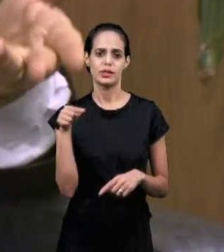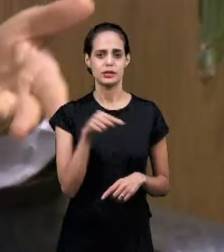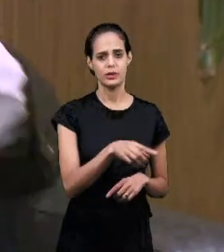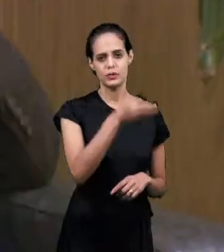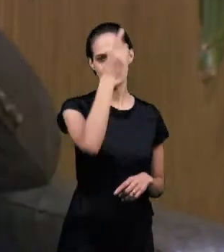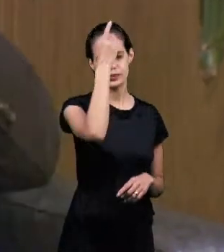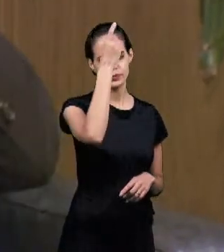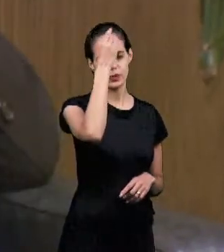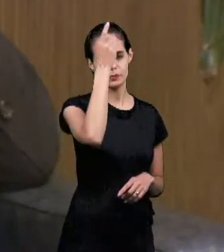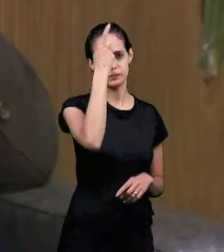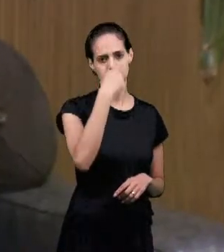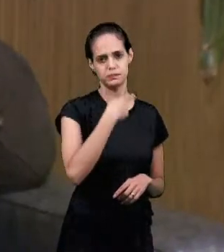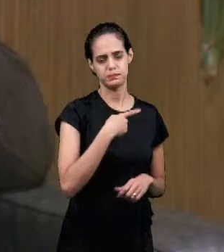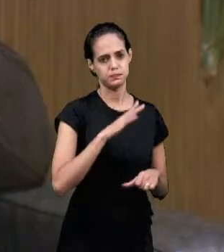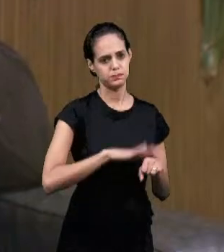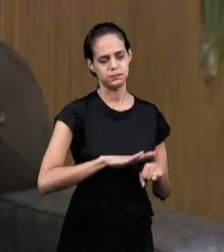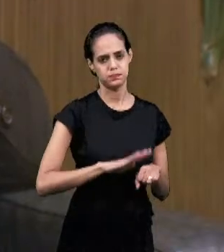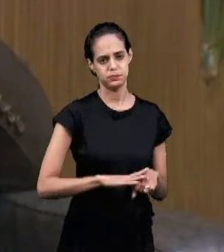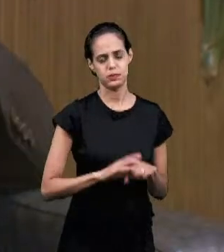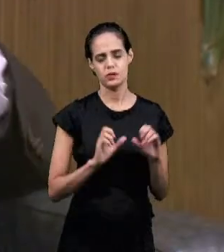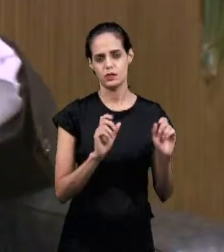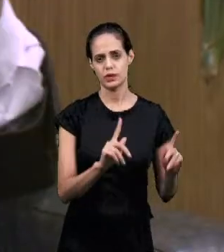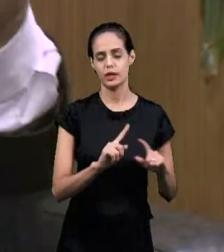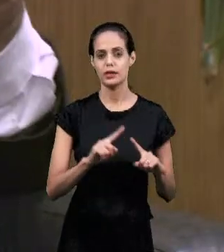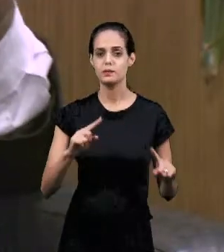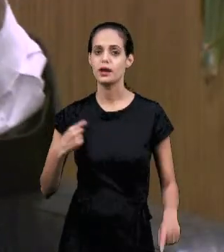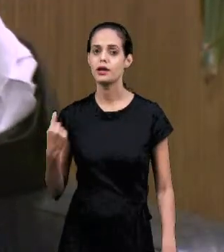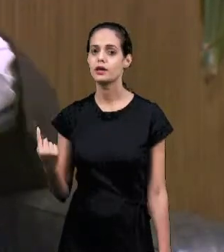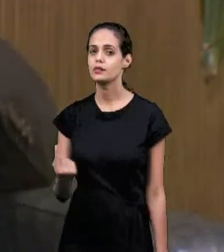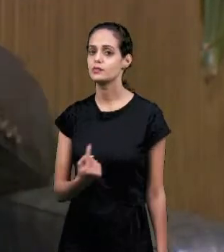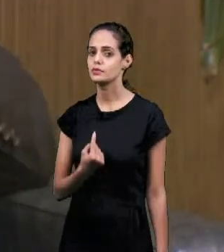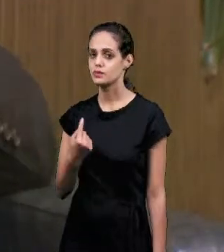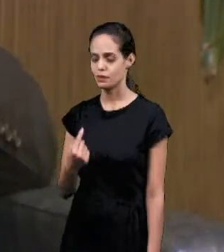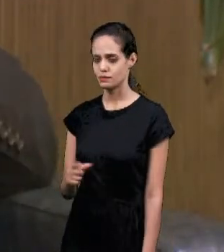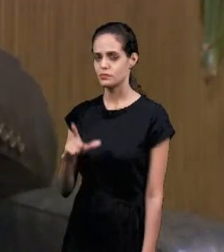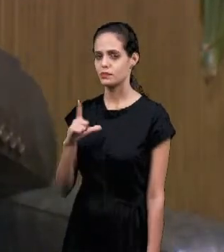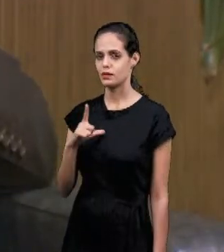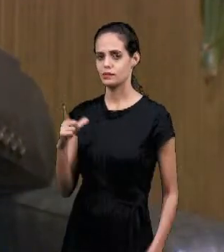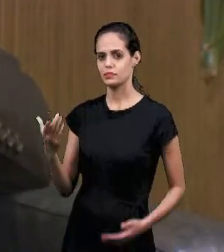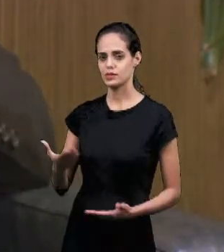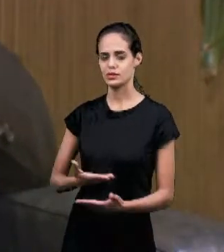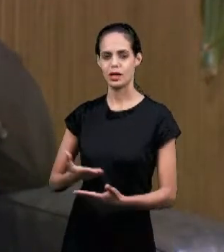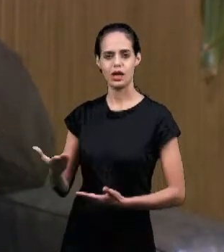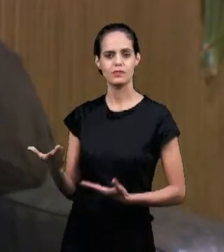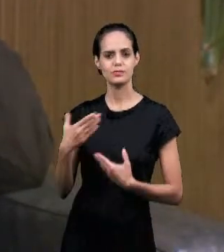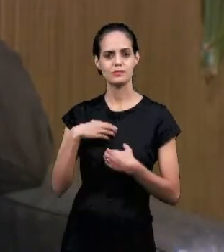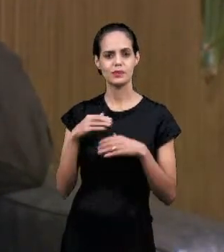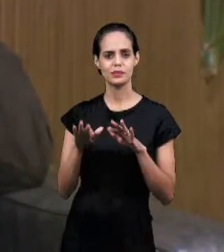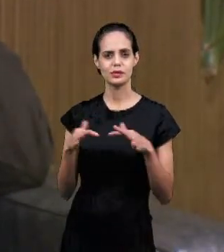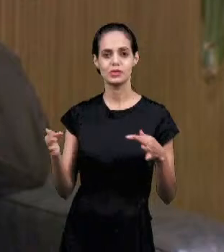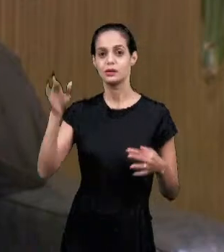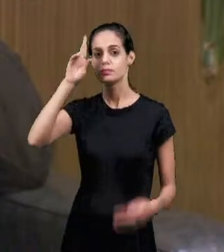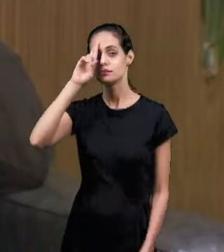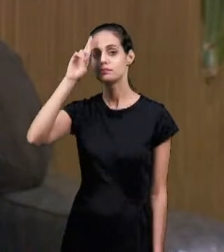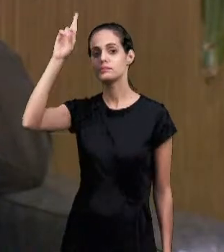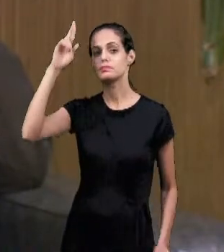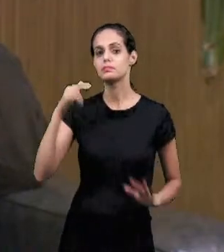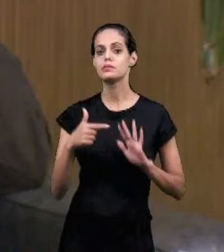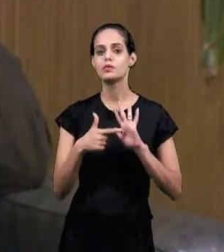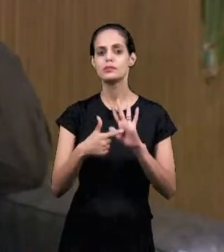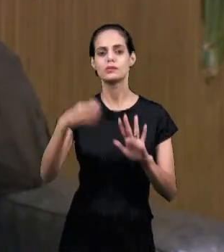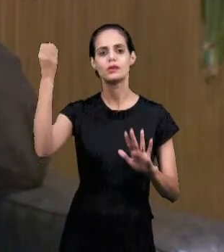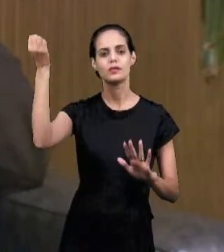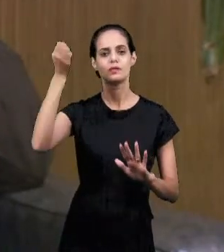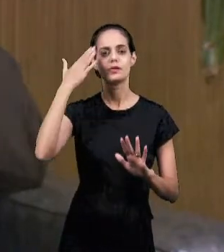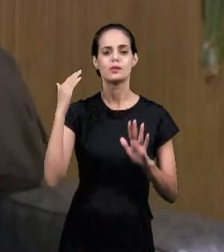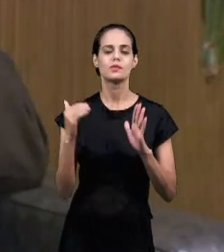bem. Mas nós, na nossa simplicidade, nós temos homens no nosso meio que, na simplicidade, Deus revelou a ele louvores. Eu fico